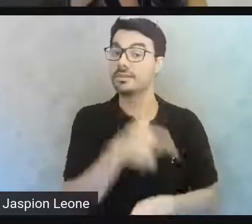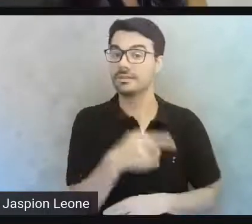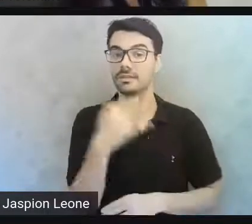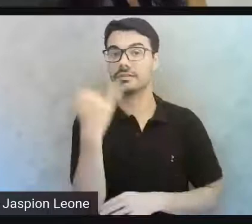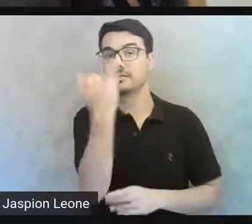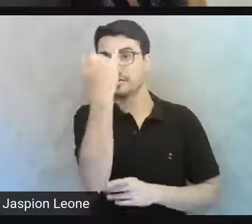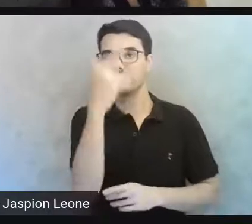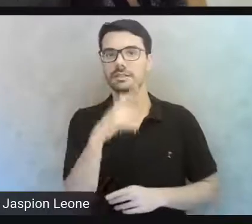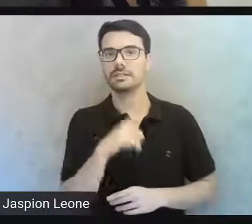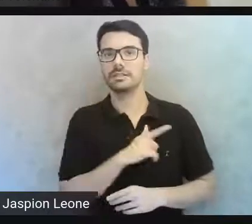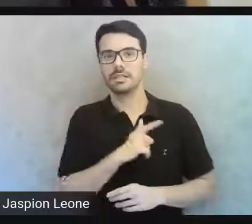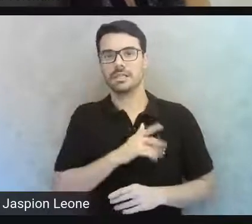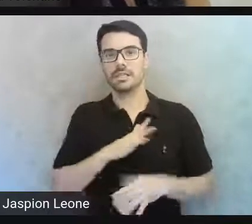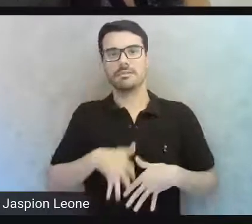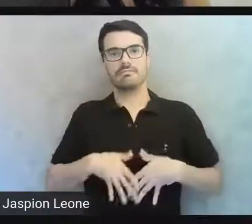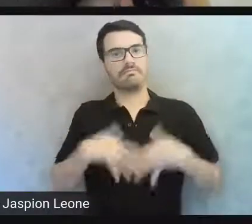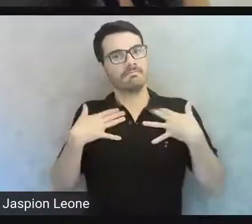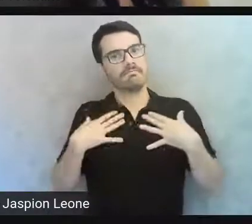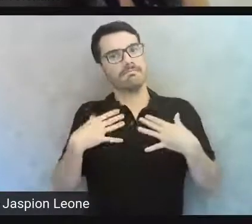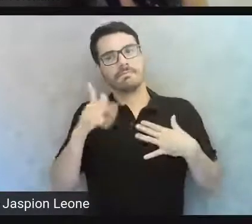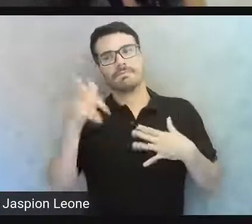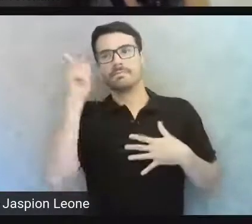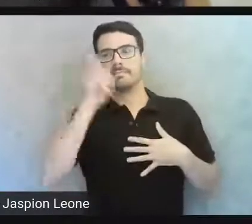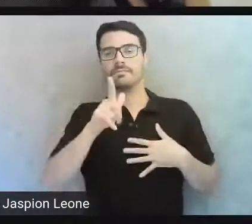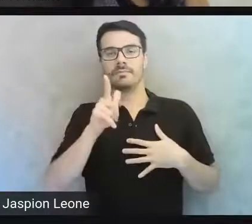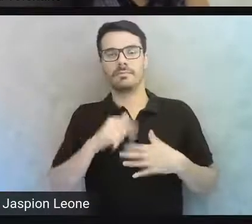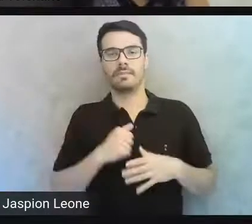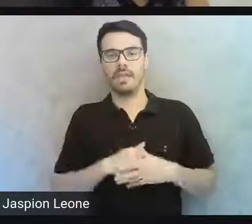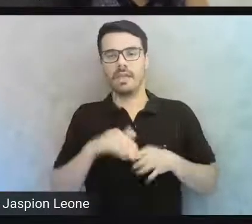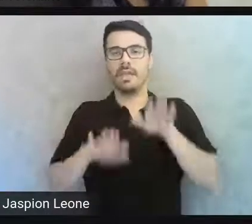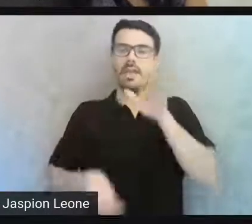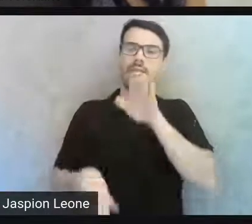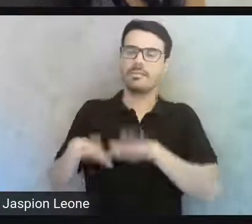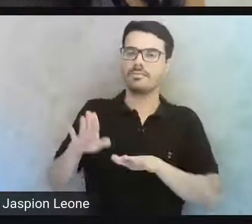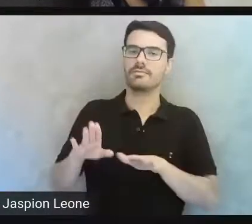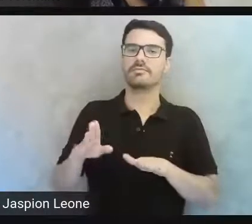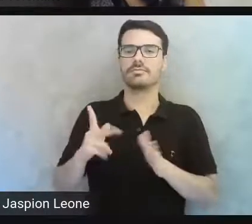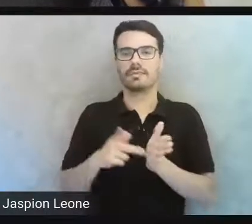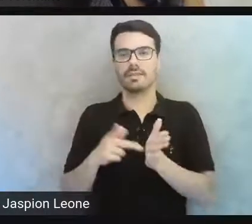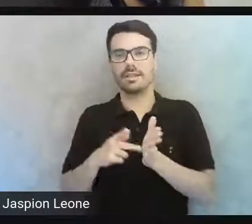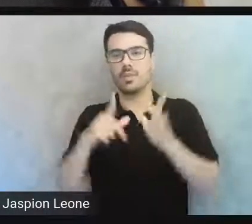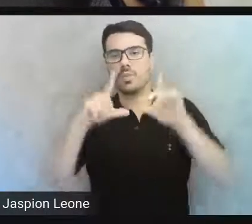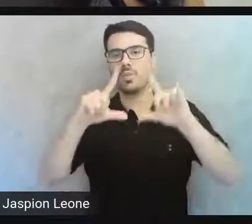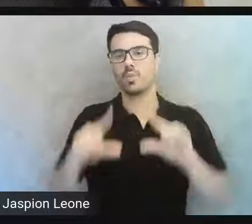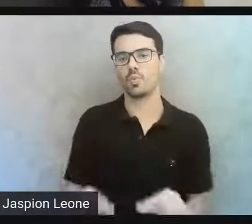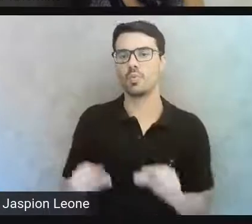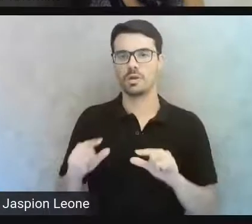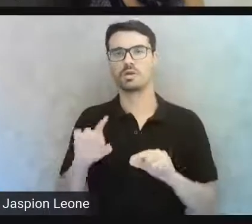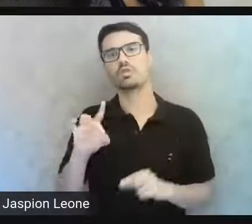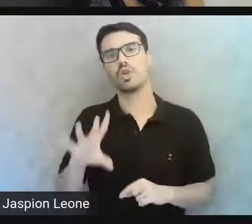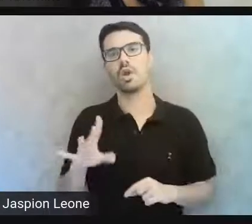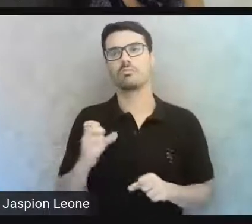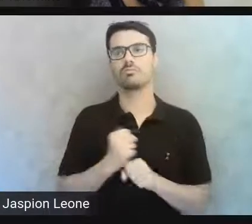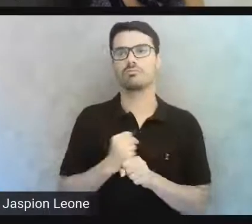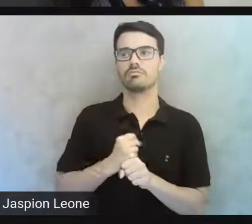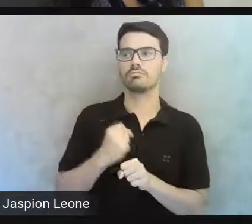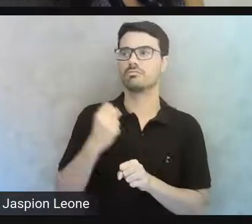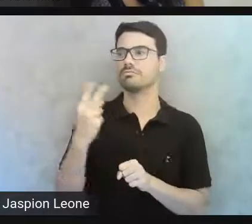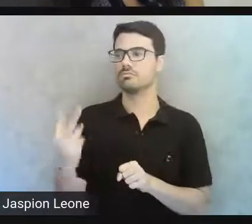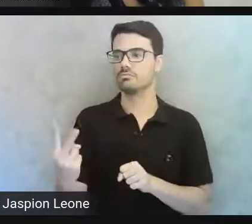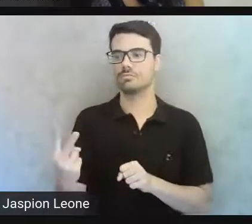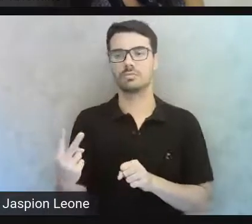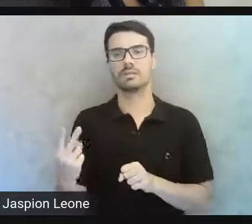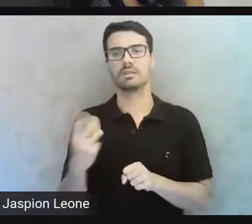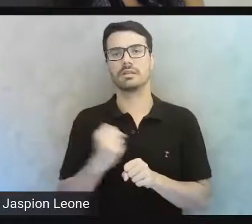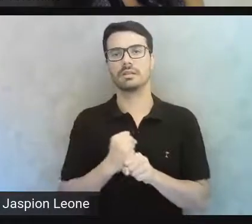como tem esse prazer de ter conseguido, a gente pode realmente reduzir, não precisa ser só para daqui a 2 anos, daqui a 5 anos eu ter